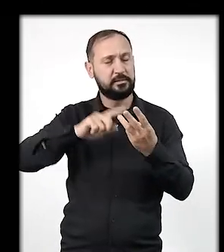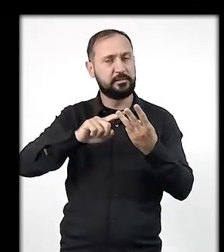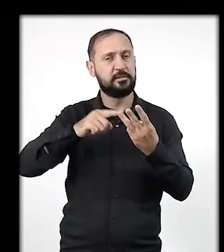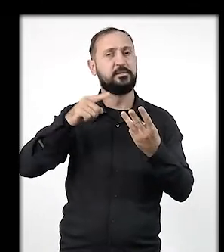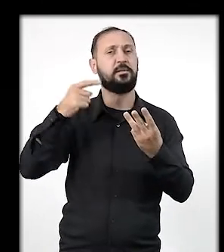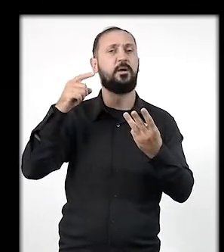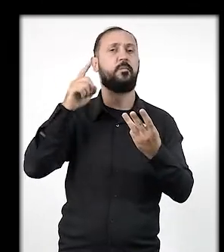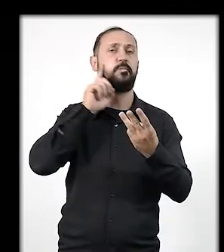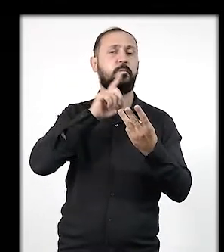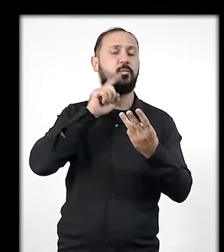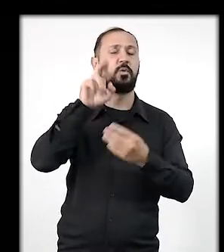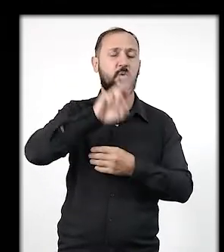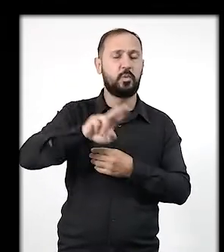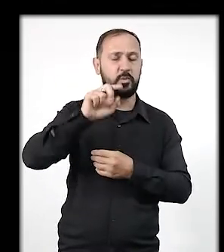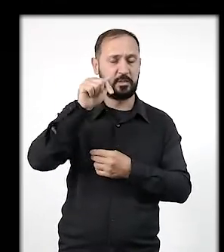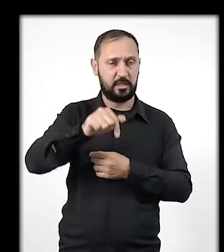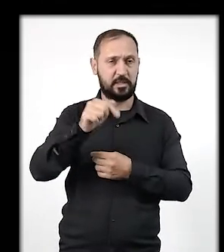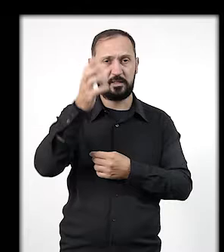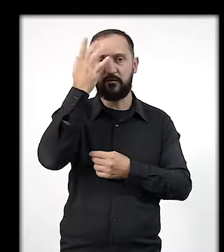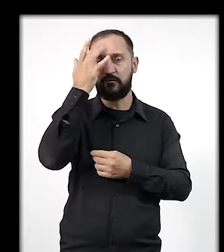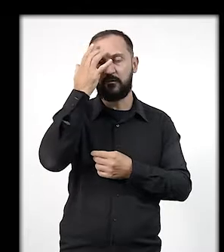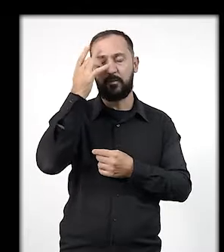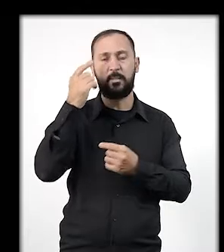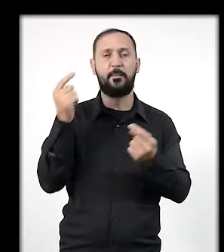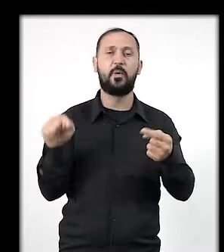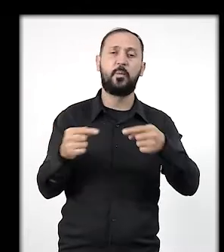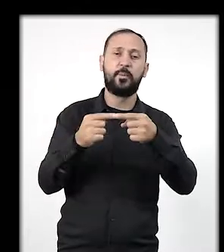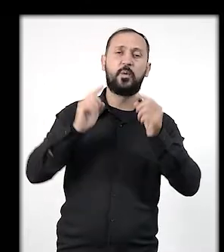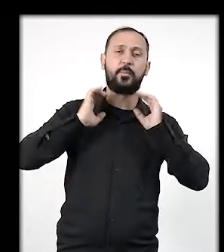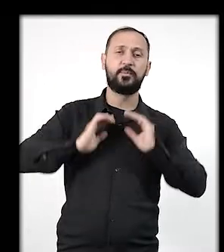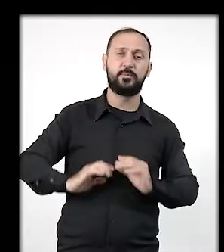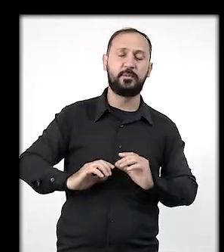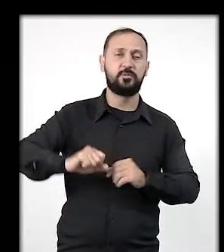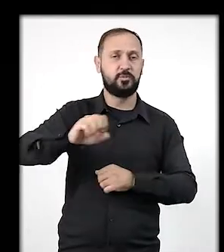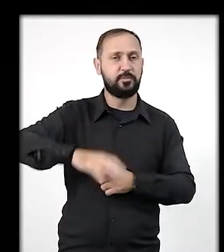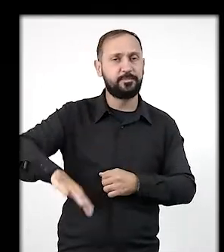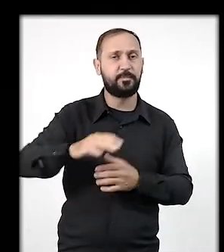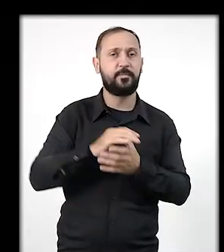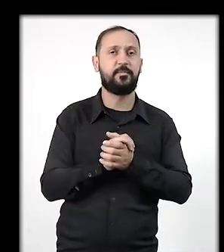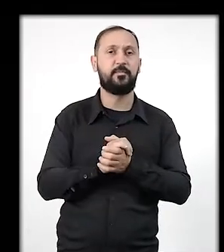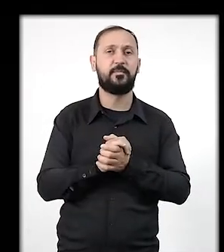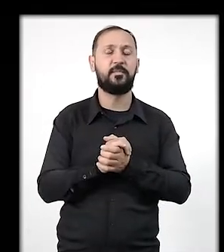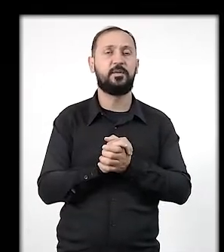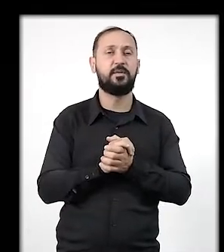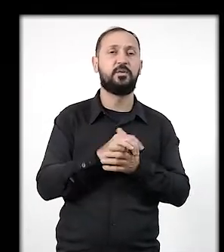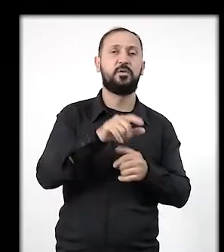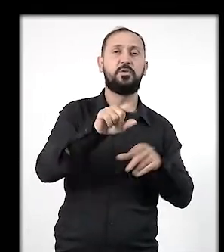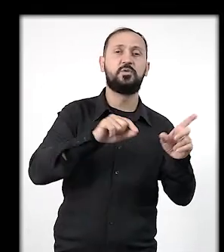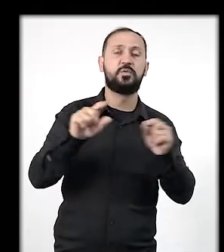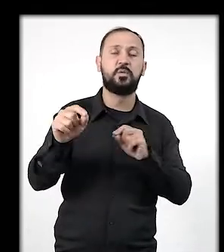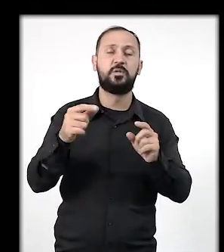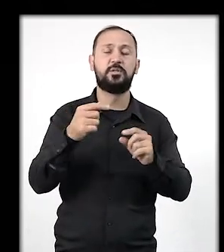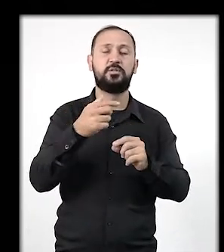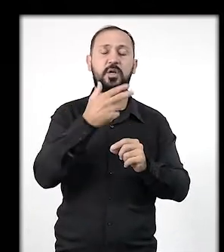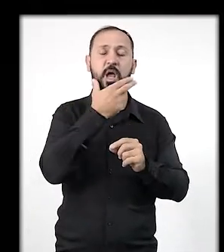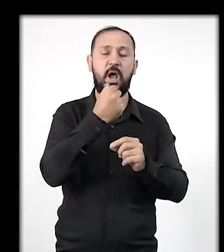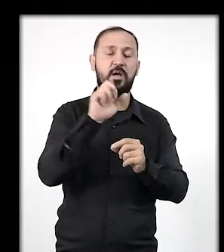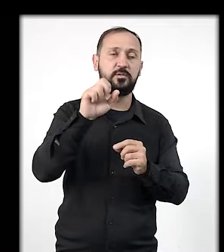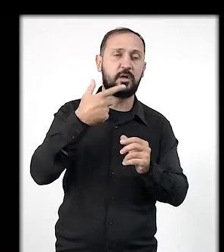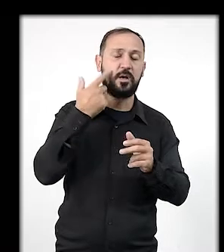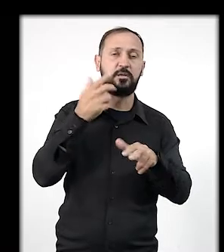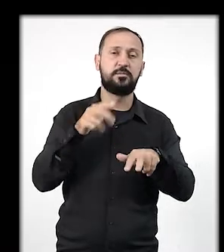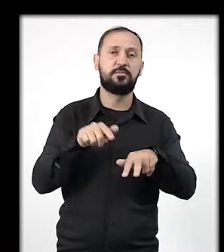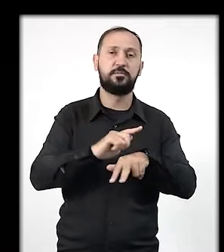que utilizam a razão 2D, 4D para correlacionar ela com comportamento social, com escolha de